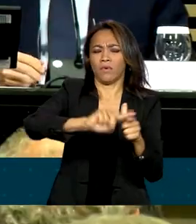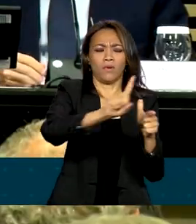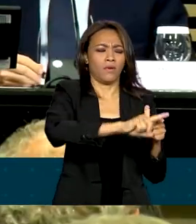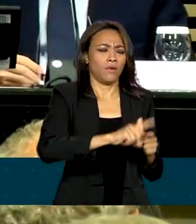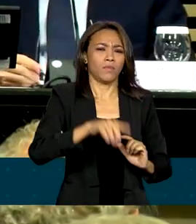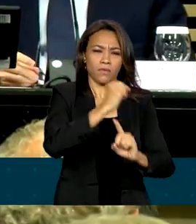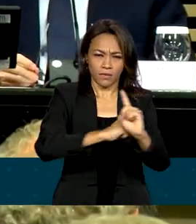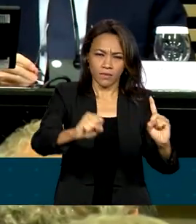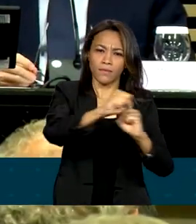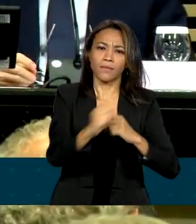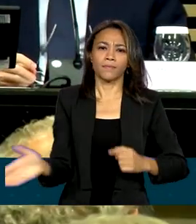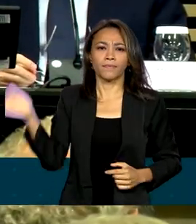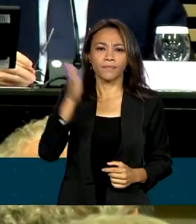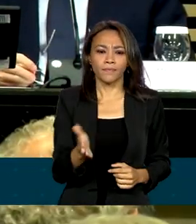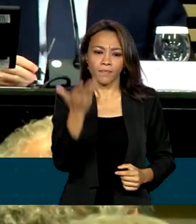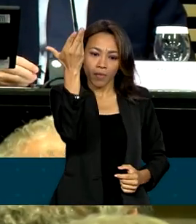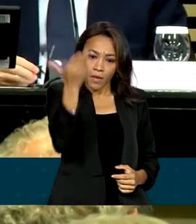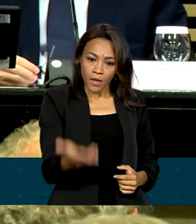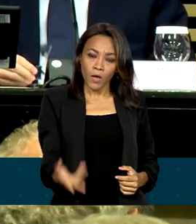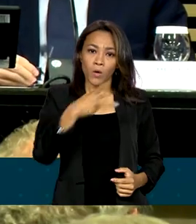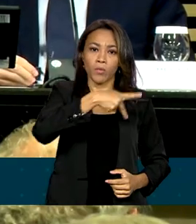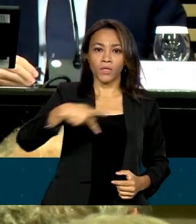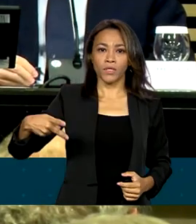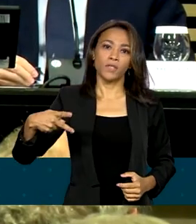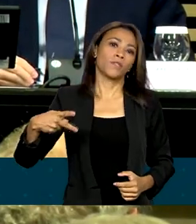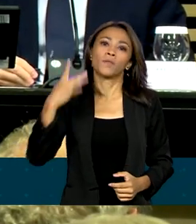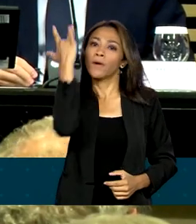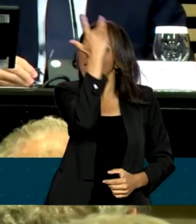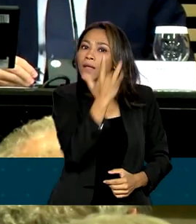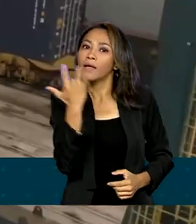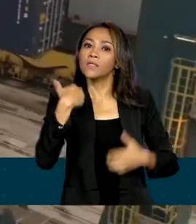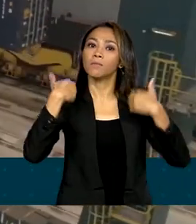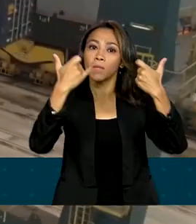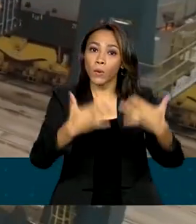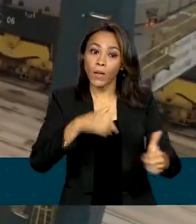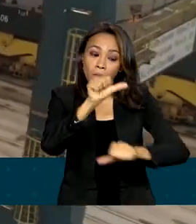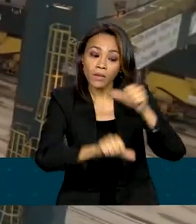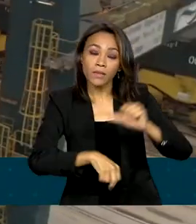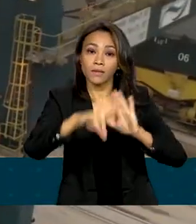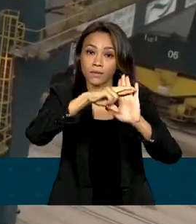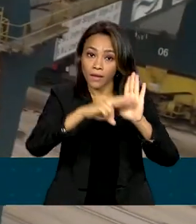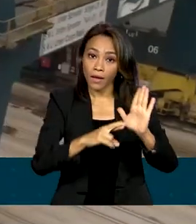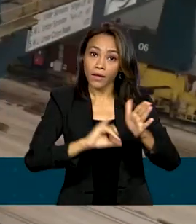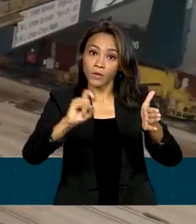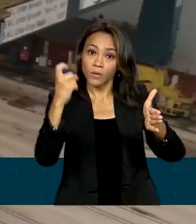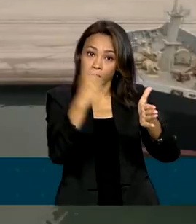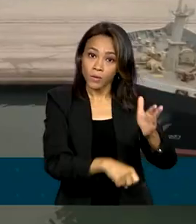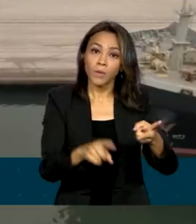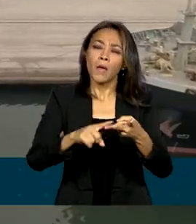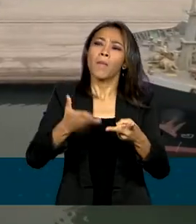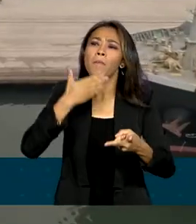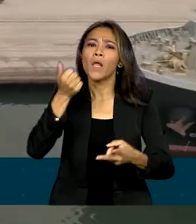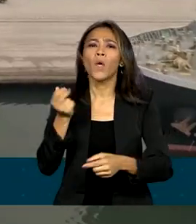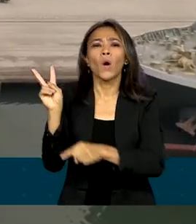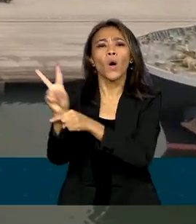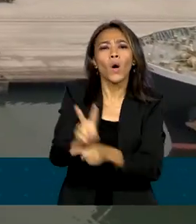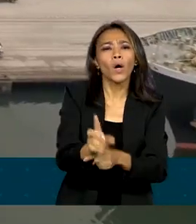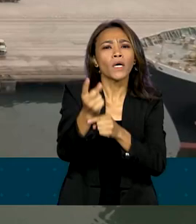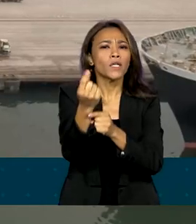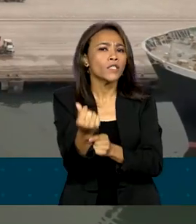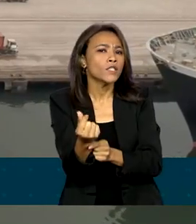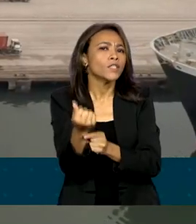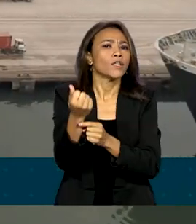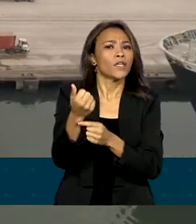sociais. O ministro da Fazenda defendeu que a aprovação da reforma tributária e a melhoria do ambiente de crédito são fundamentais